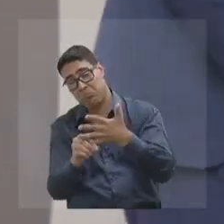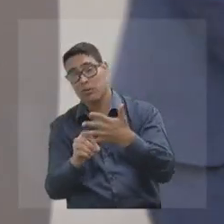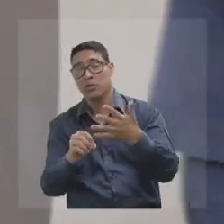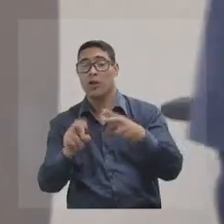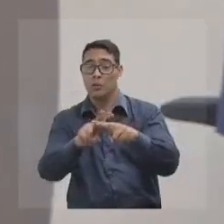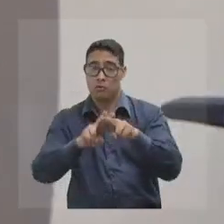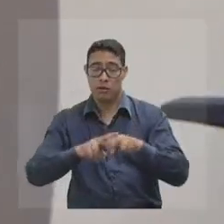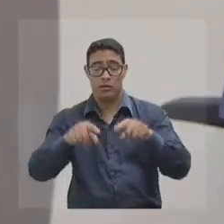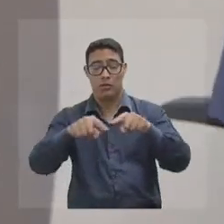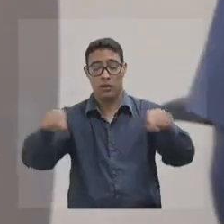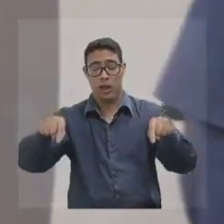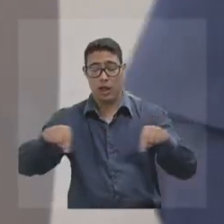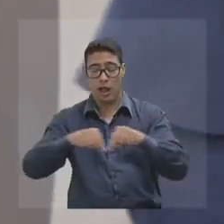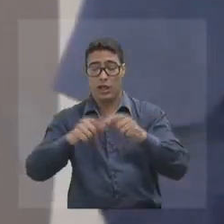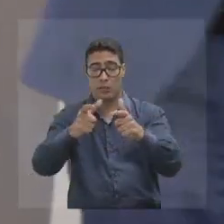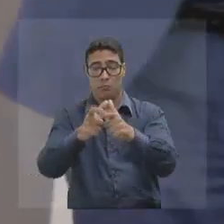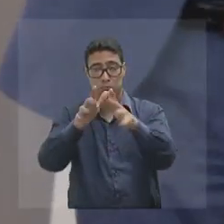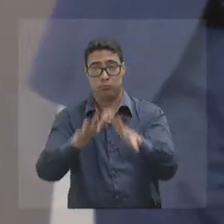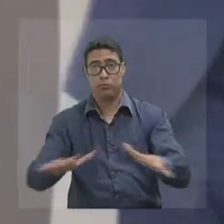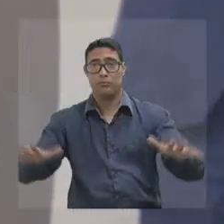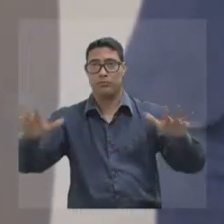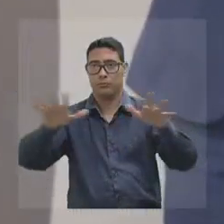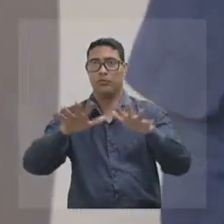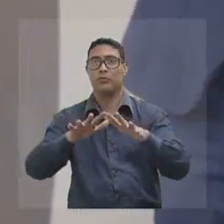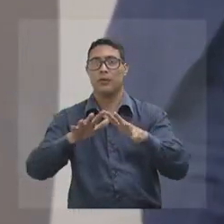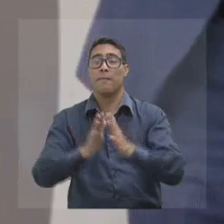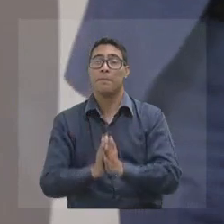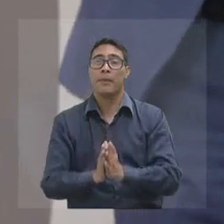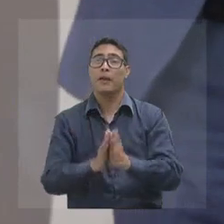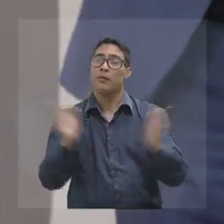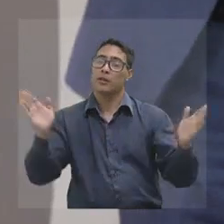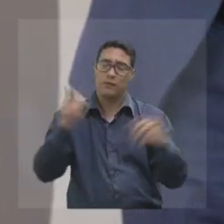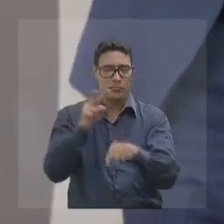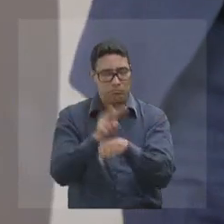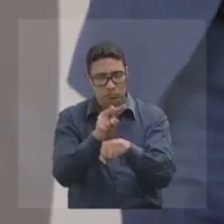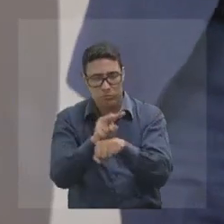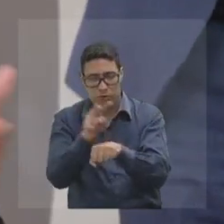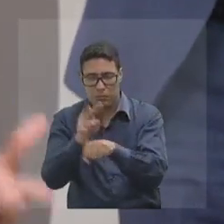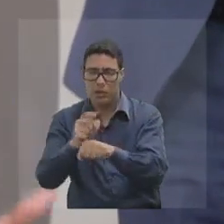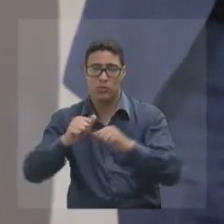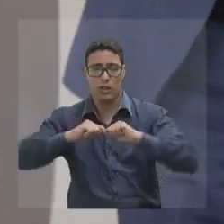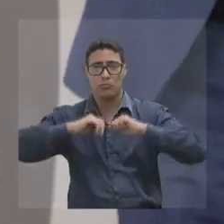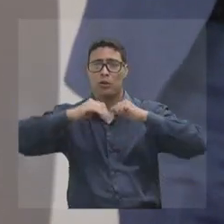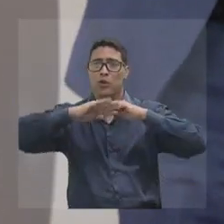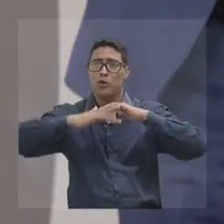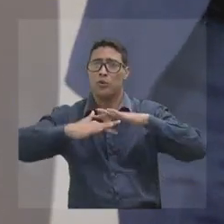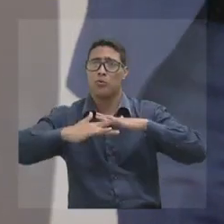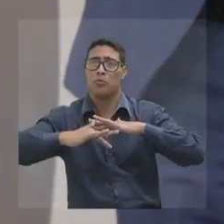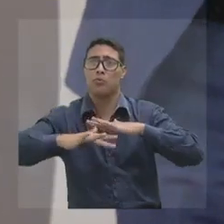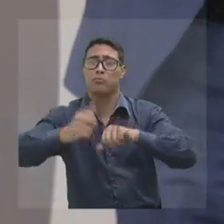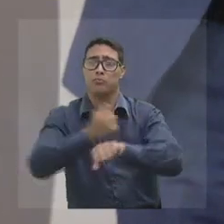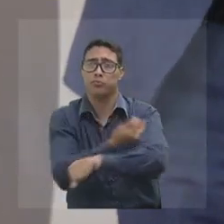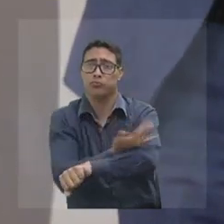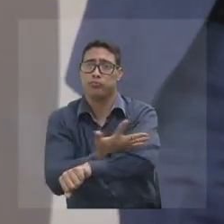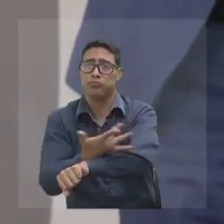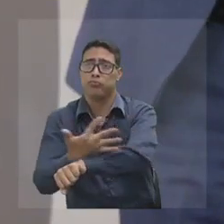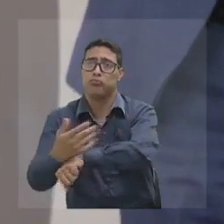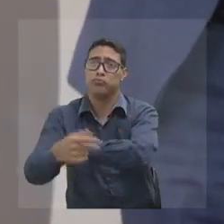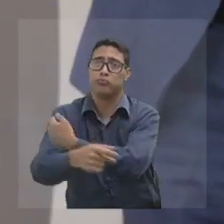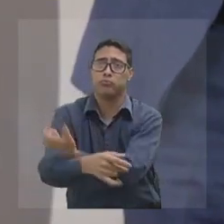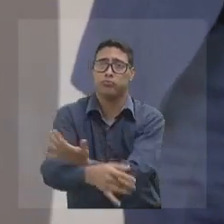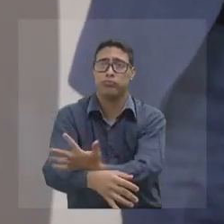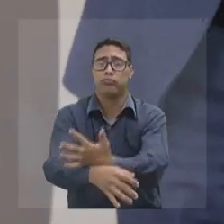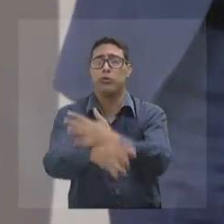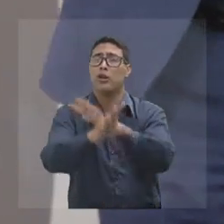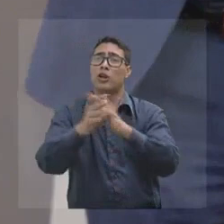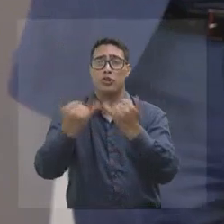mas que na nossa apuração através é do monitoramento da cobertura vegetal e nos próprios dados é publicados pela SOS